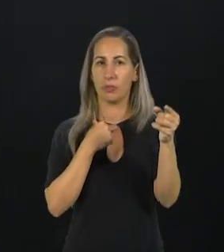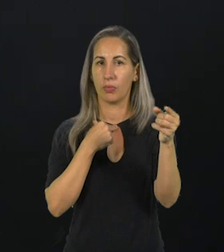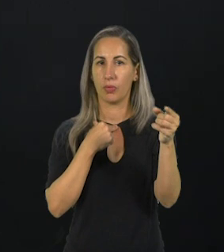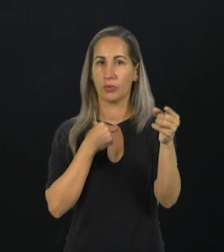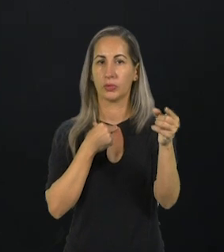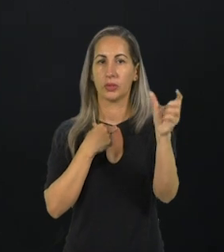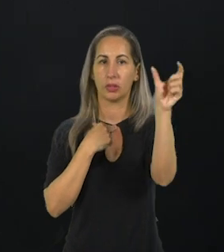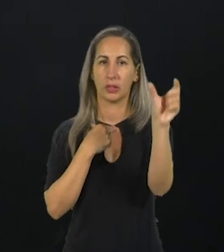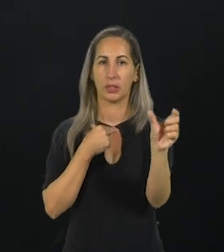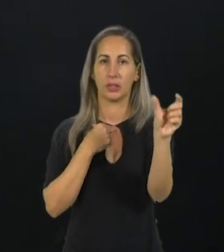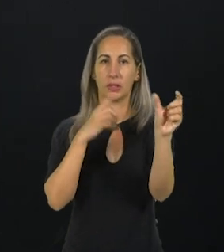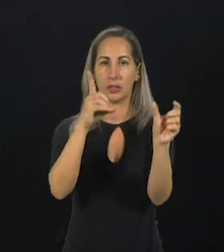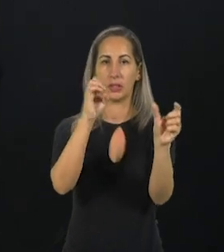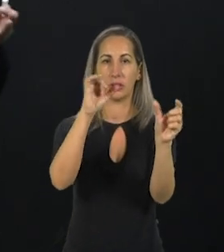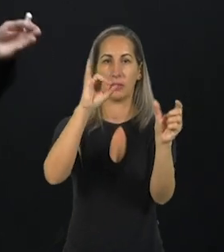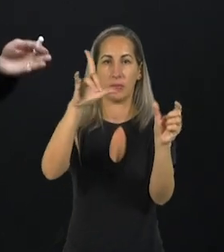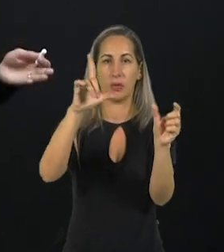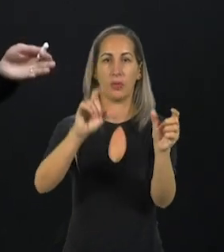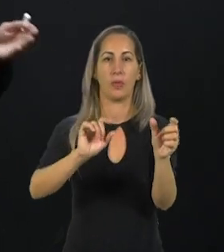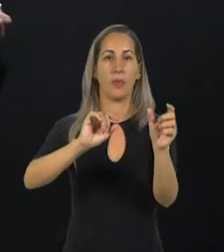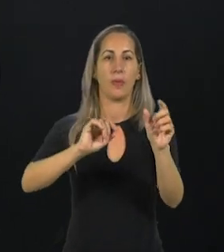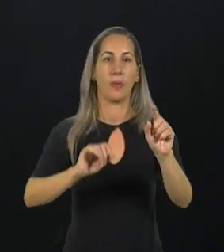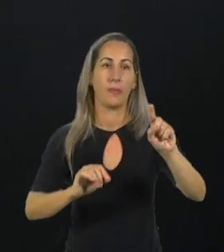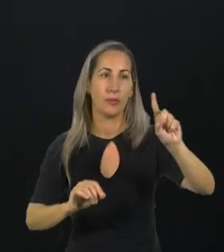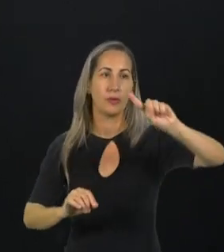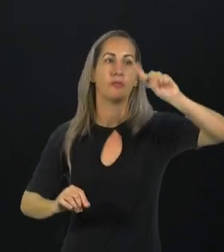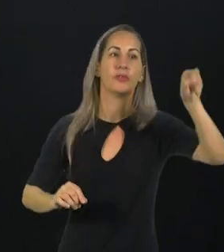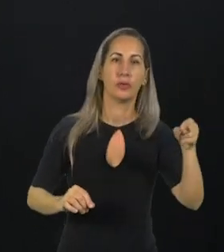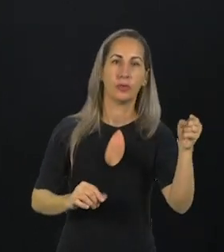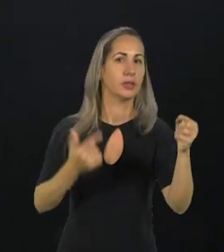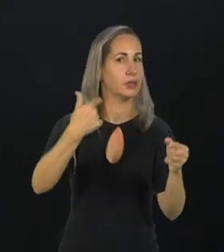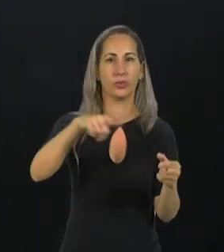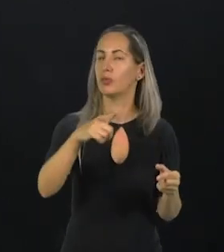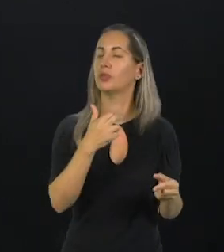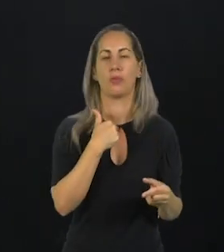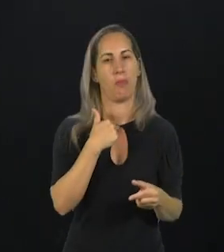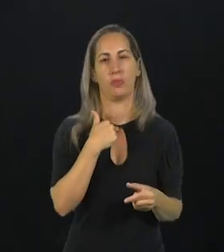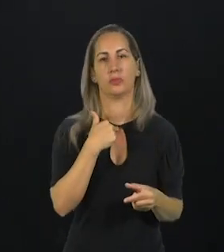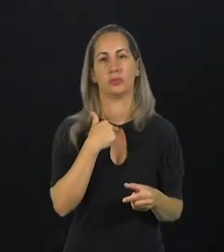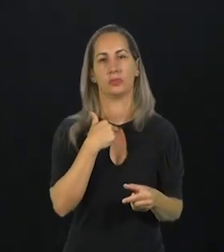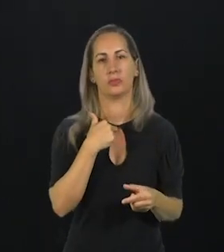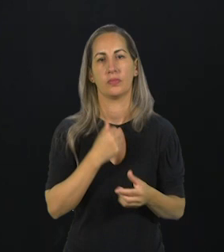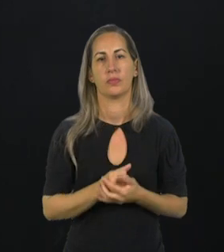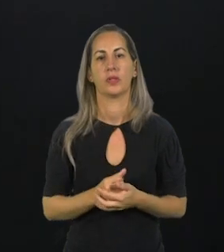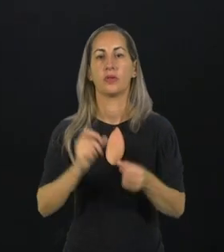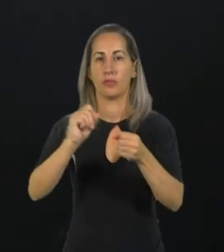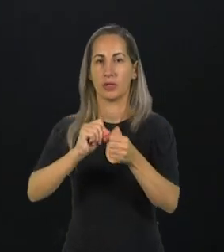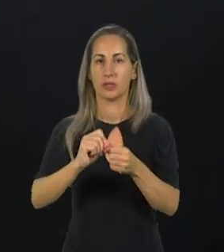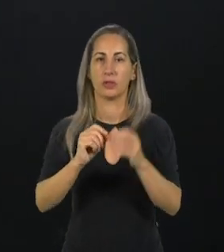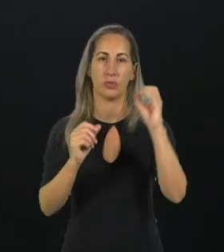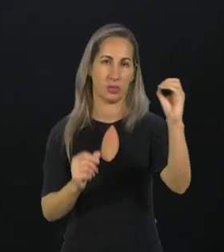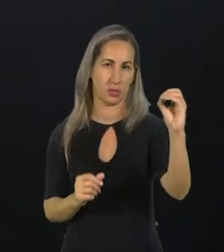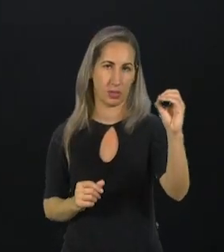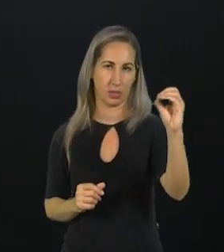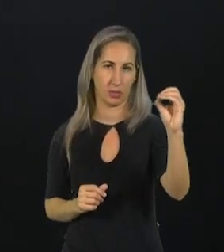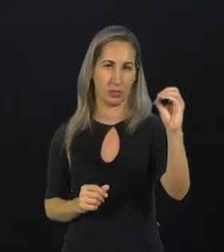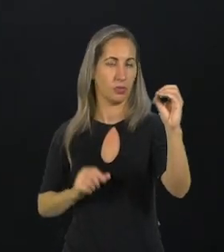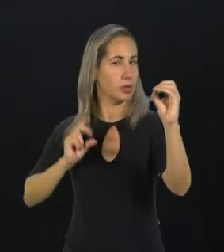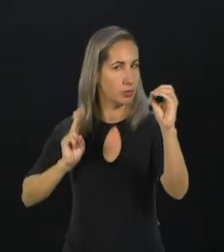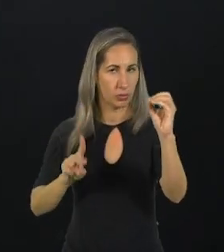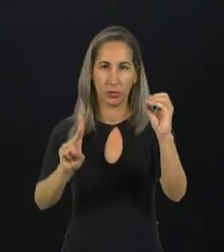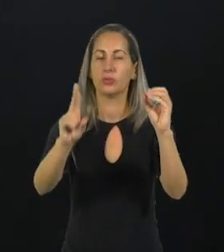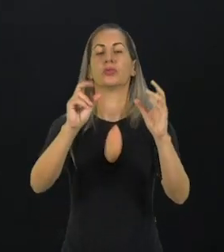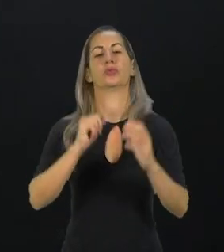número decimal, ter mais de uma vírgula em sua composição. Então, eu só faço colocar o 0 e continuo